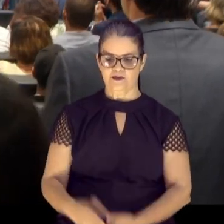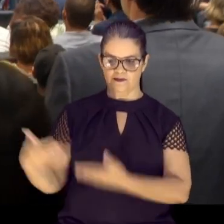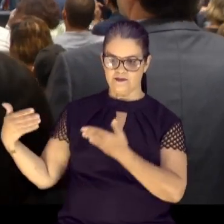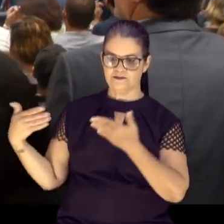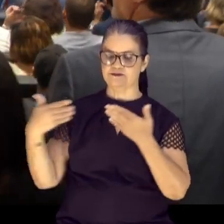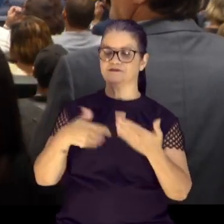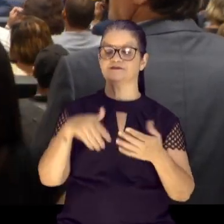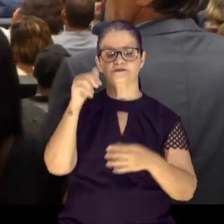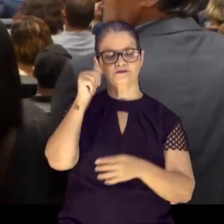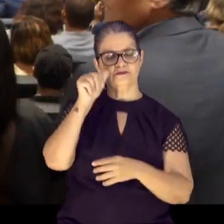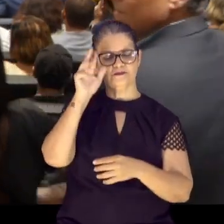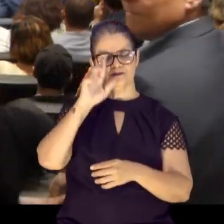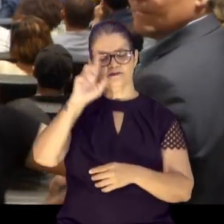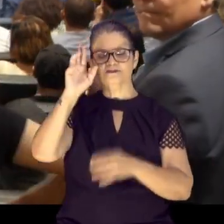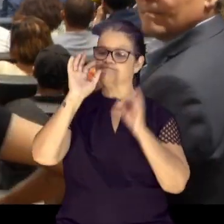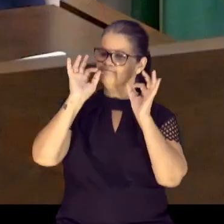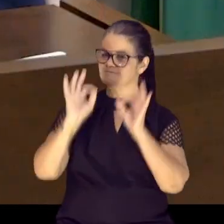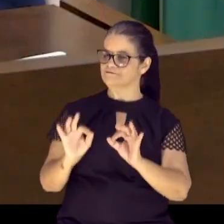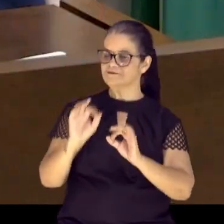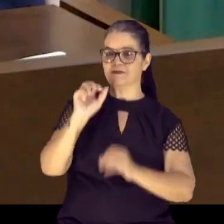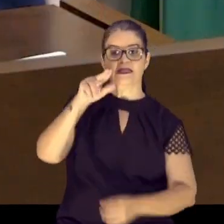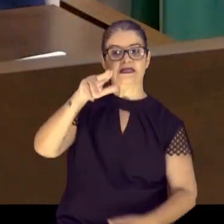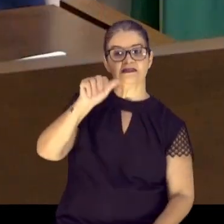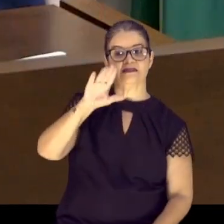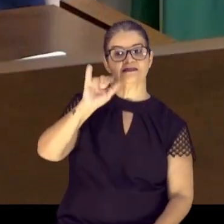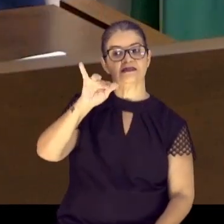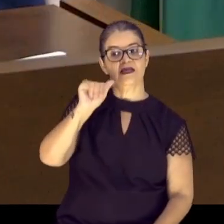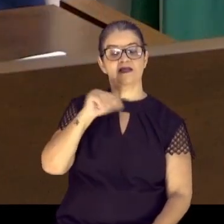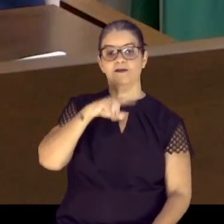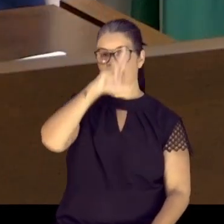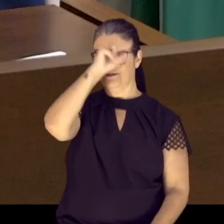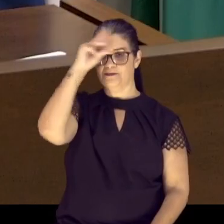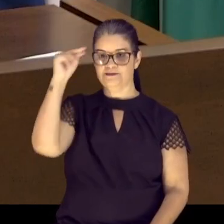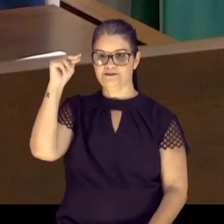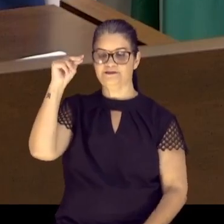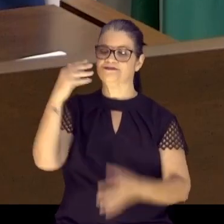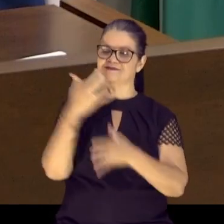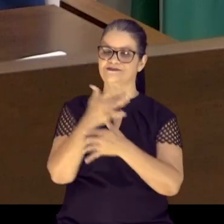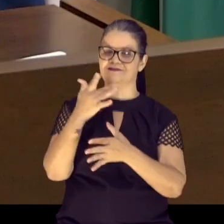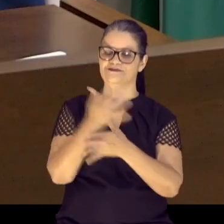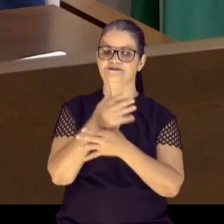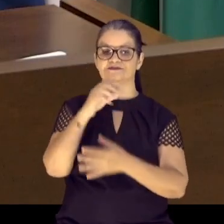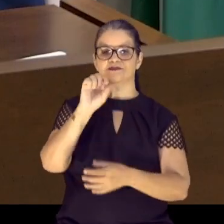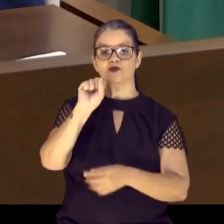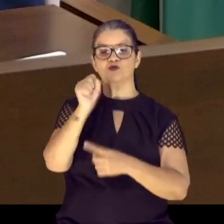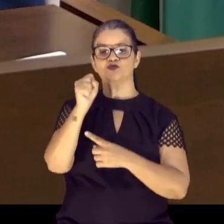Convidamos a excelentíssima senhora Ana Célia, prefeita da cidade de Surubim.